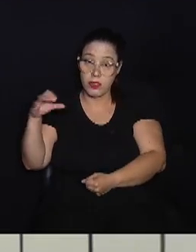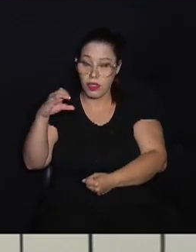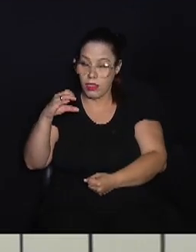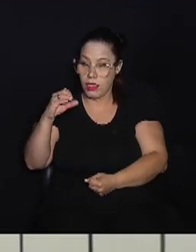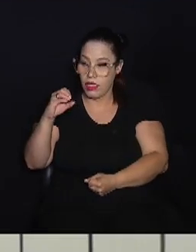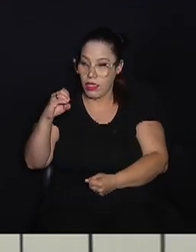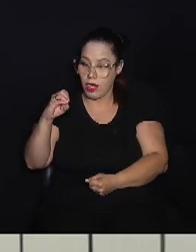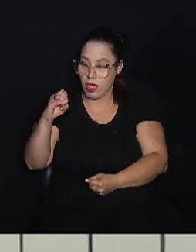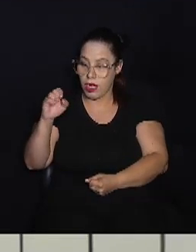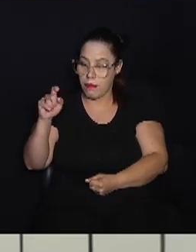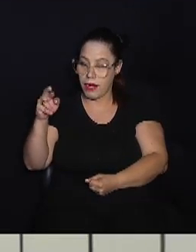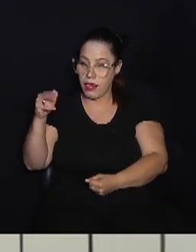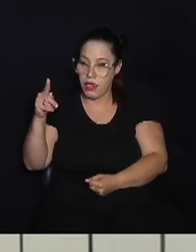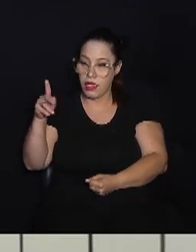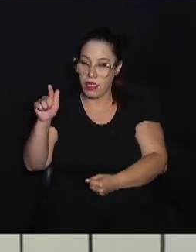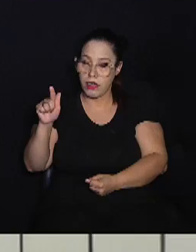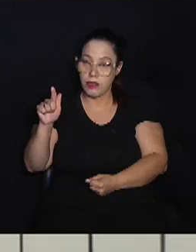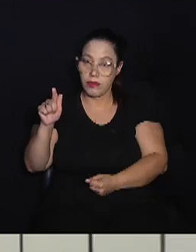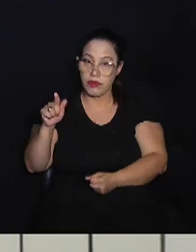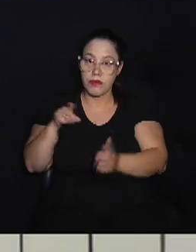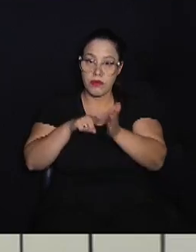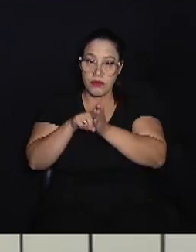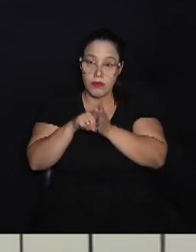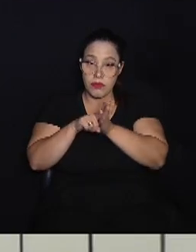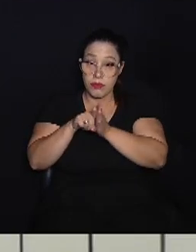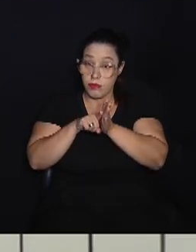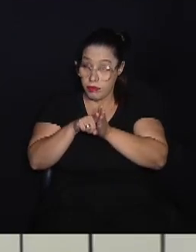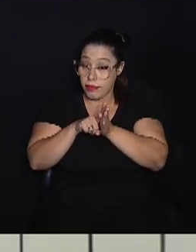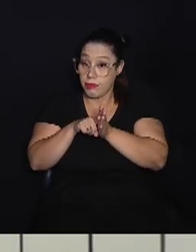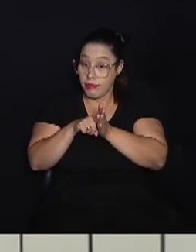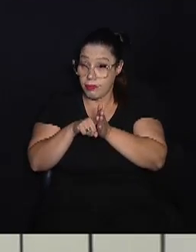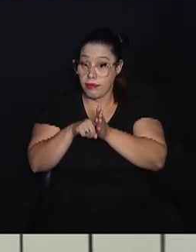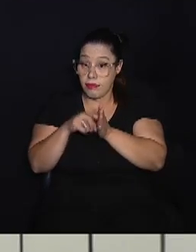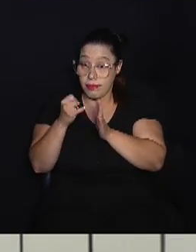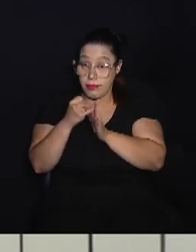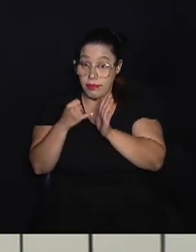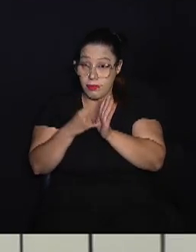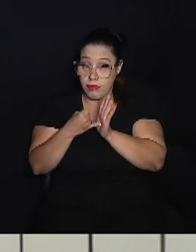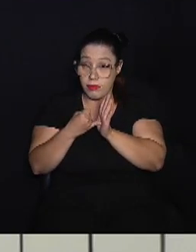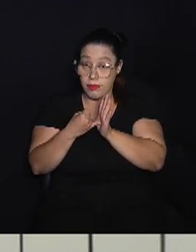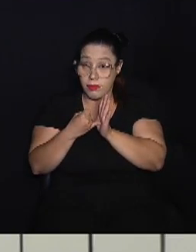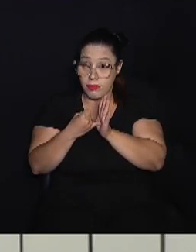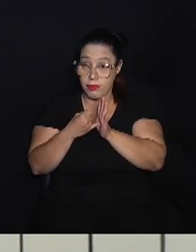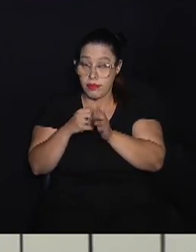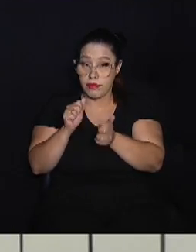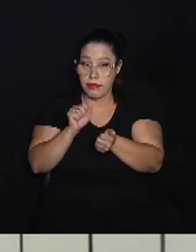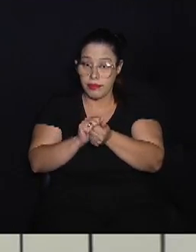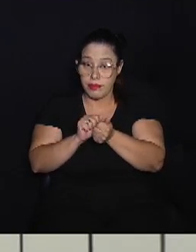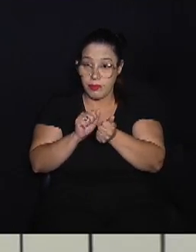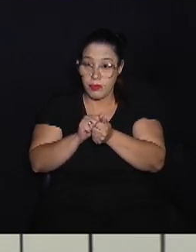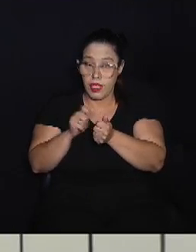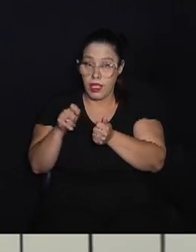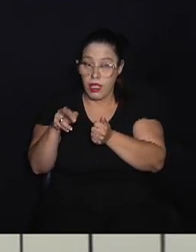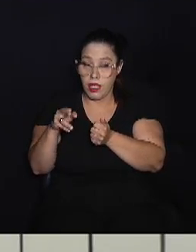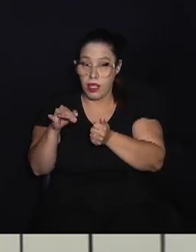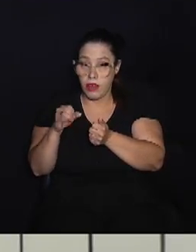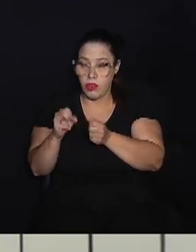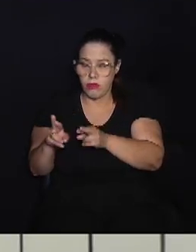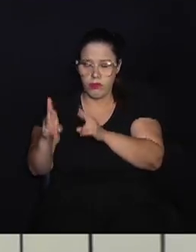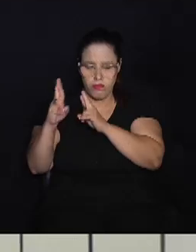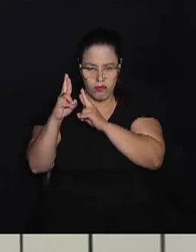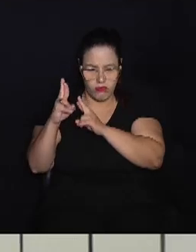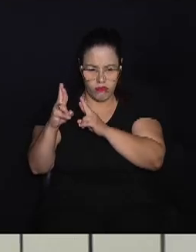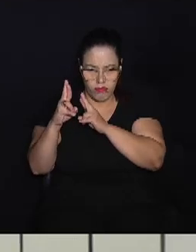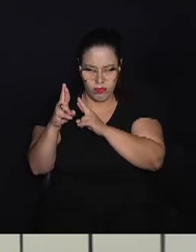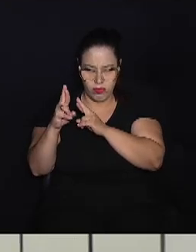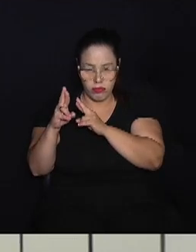da Unicamp, que é o Centro de Pesquisas Meteorológicas e Climáticas Aplicadas à Agricultura. A expectativa é